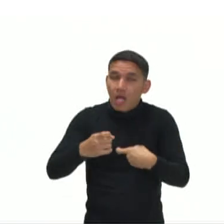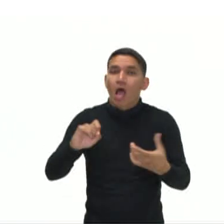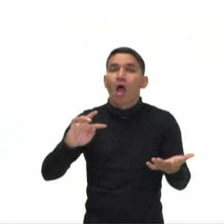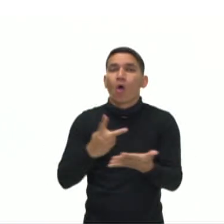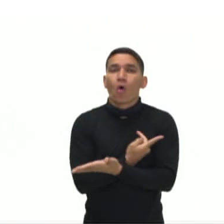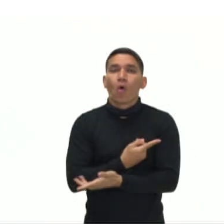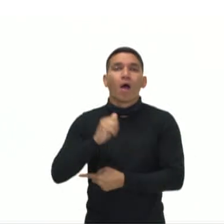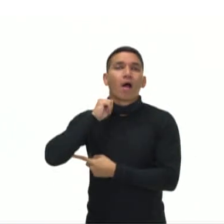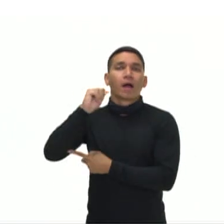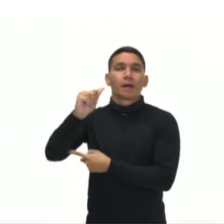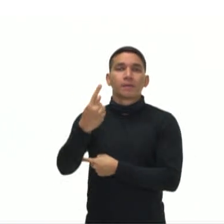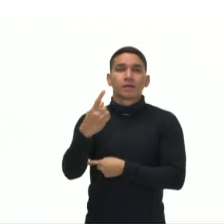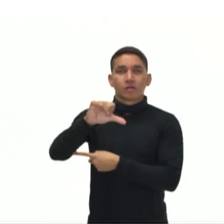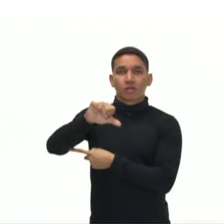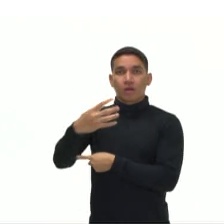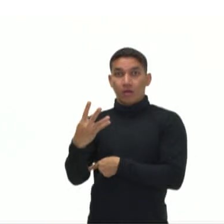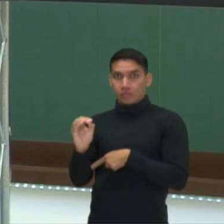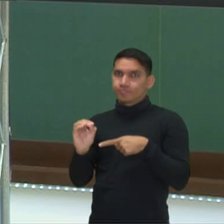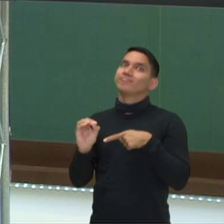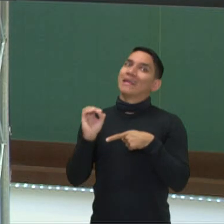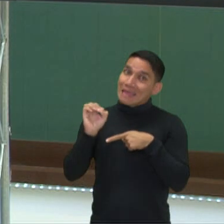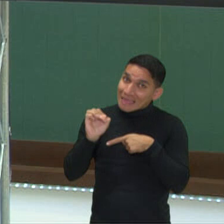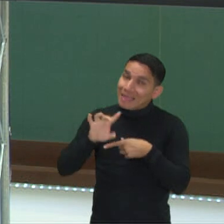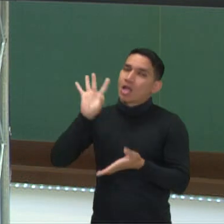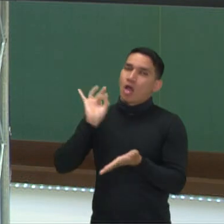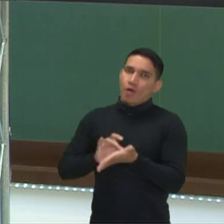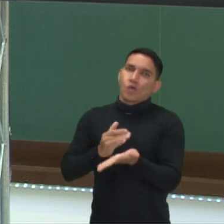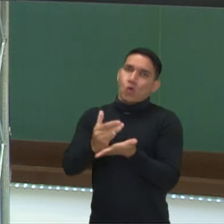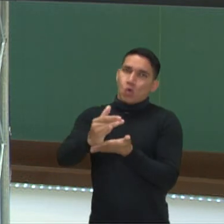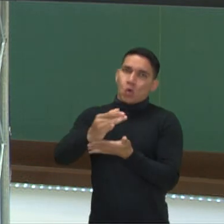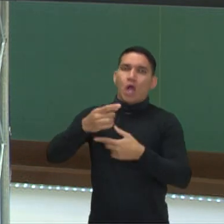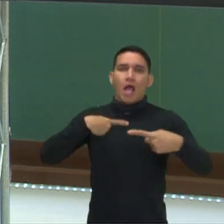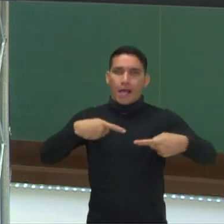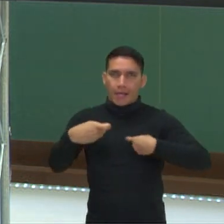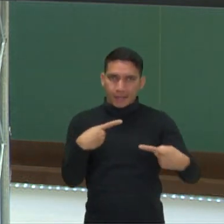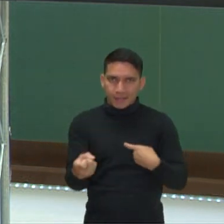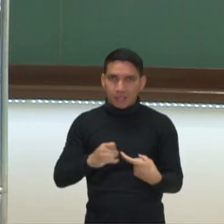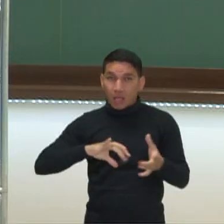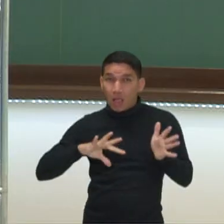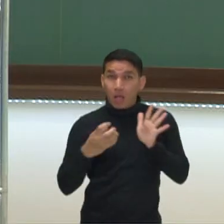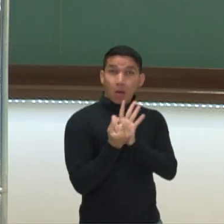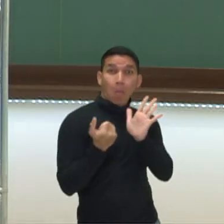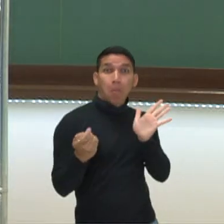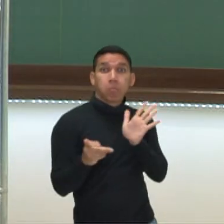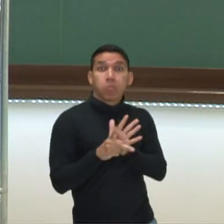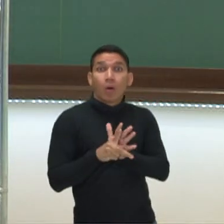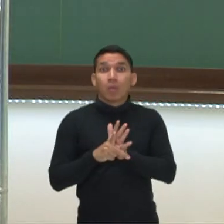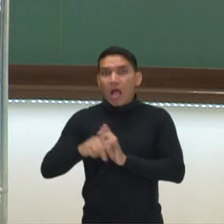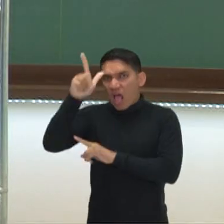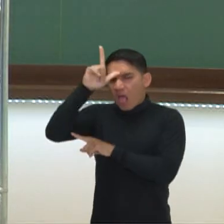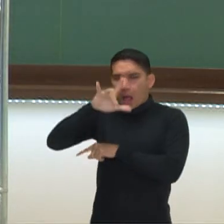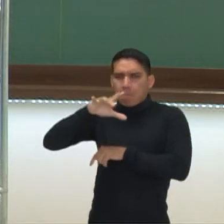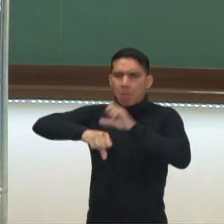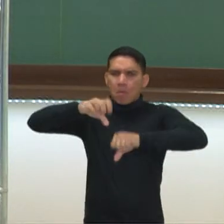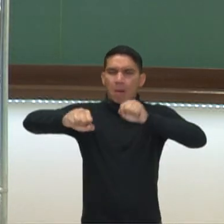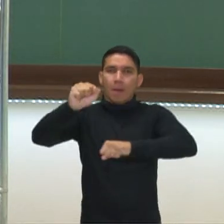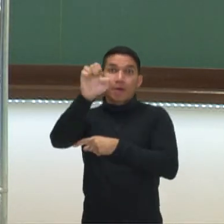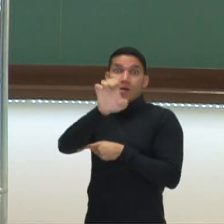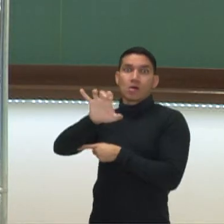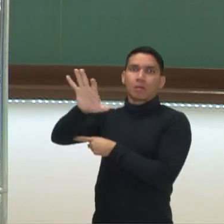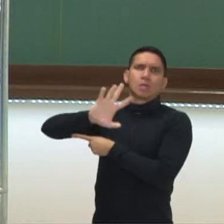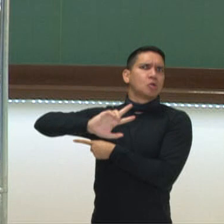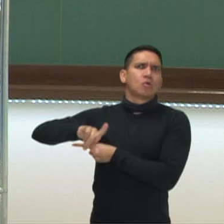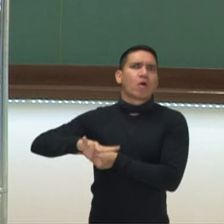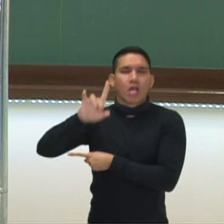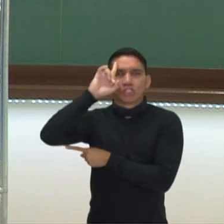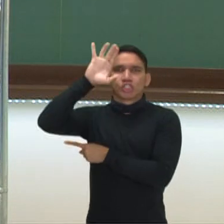abril de 1940. Esse foi o início real e foi marcado pelo rápido avanço da Alemanha na Europa. Não começou em